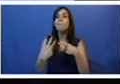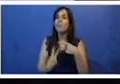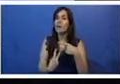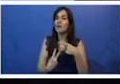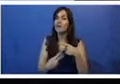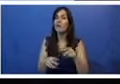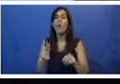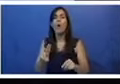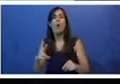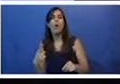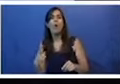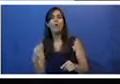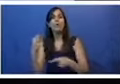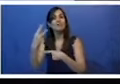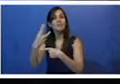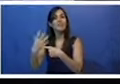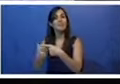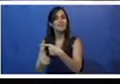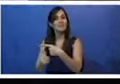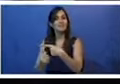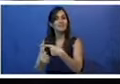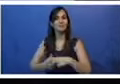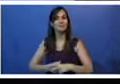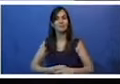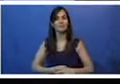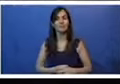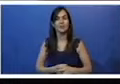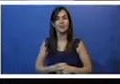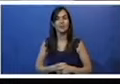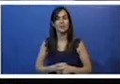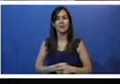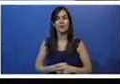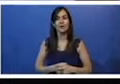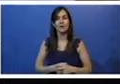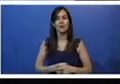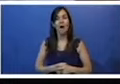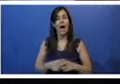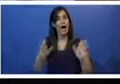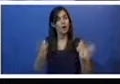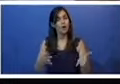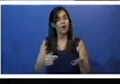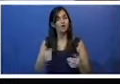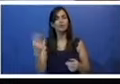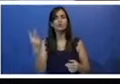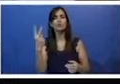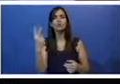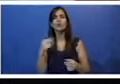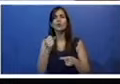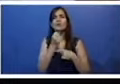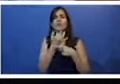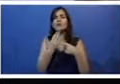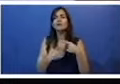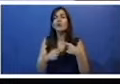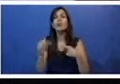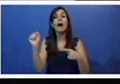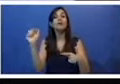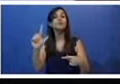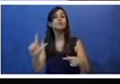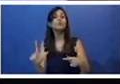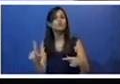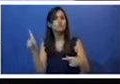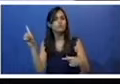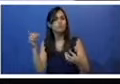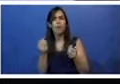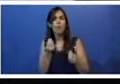e 3/6 duas frações para representar a parte Azul a parte